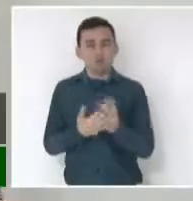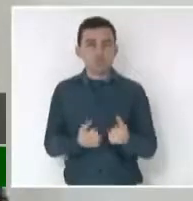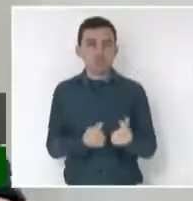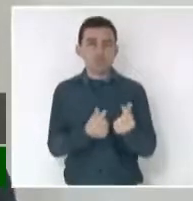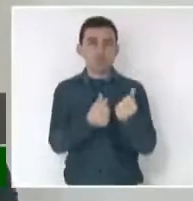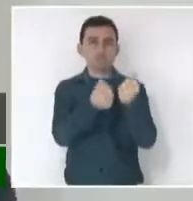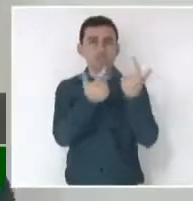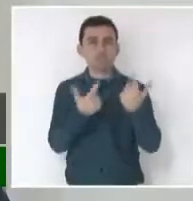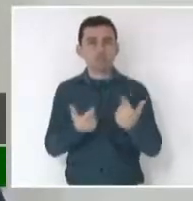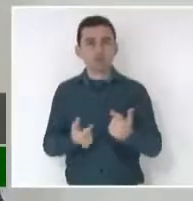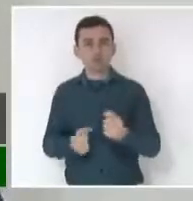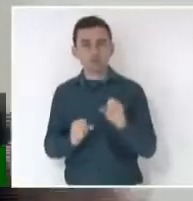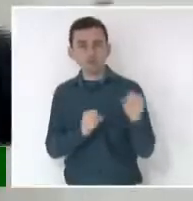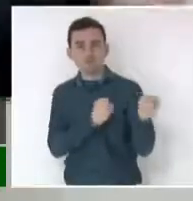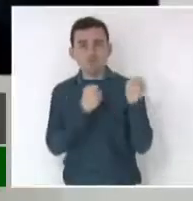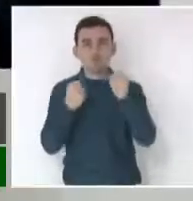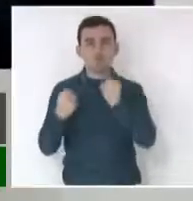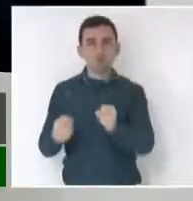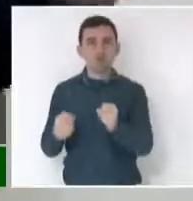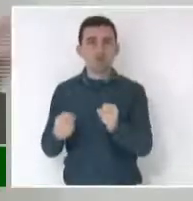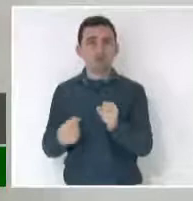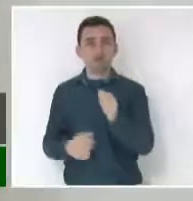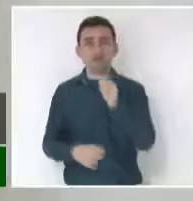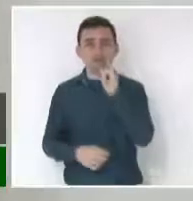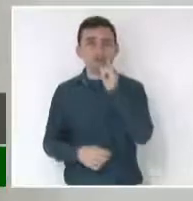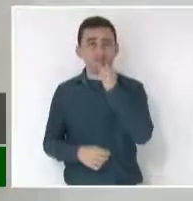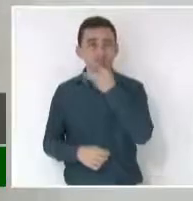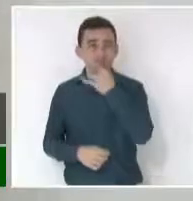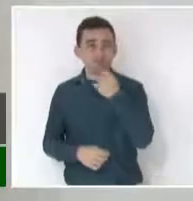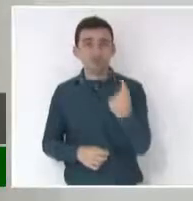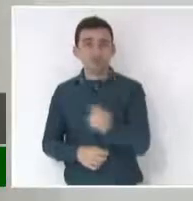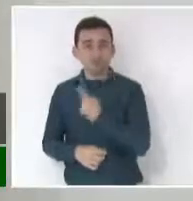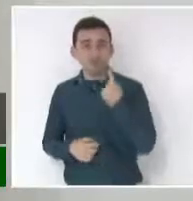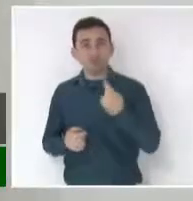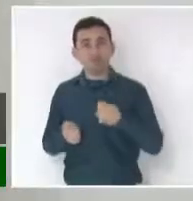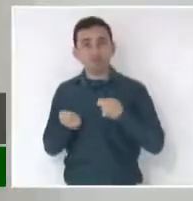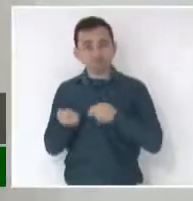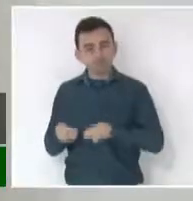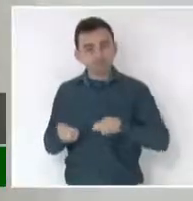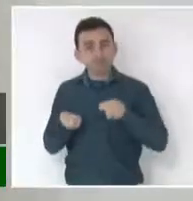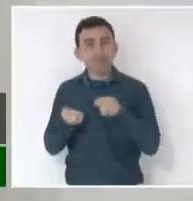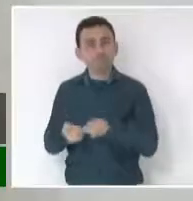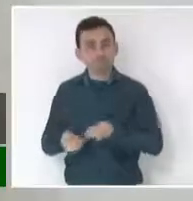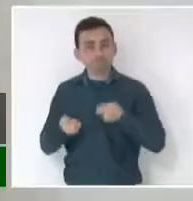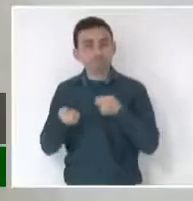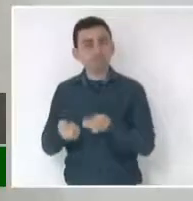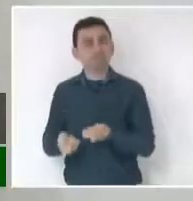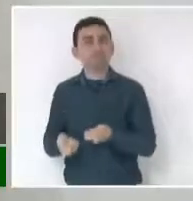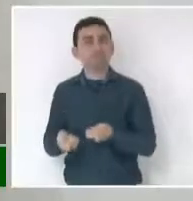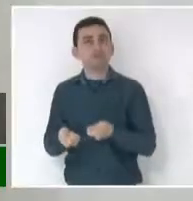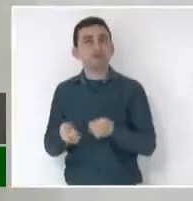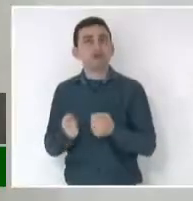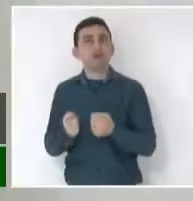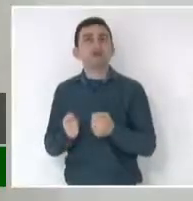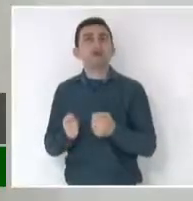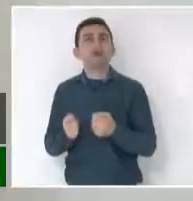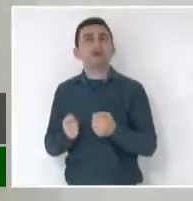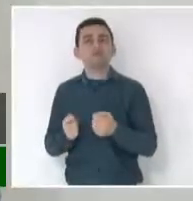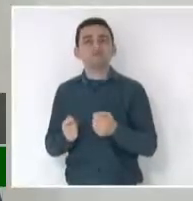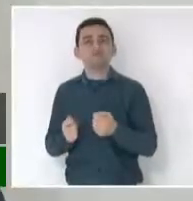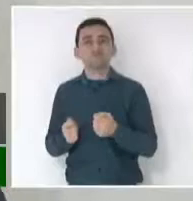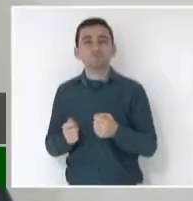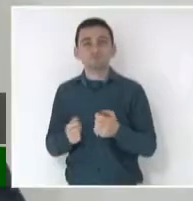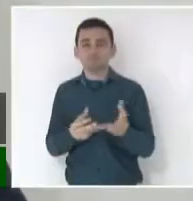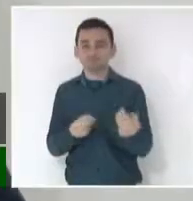ter, do poder, infelizmente, nós provocamos e alimentamos e proporcionamos a morte no seio